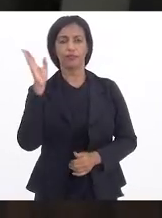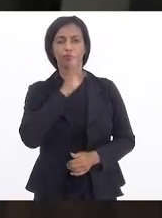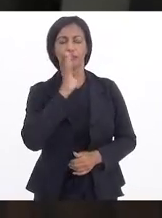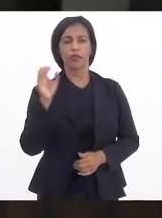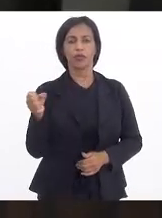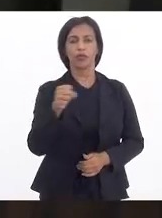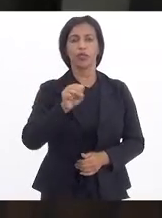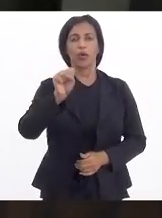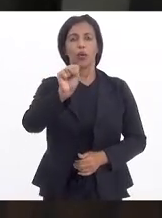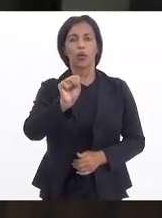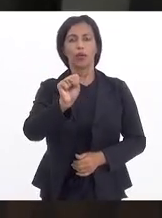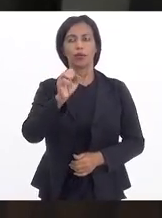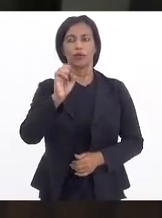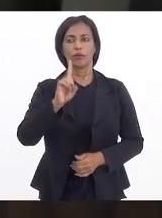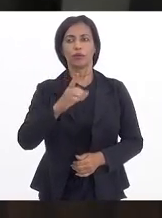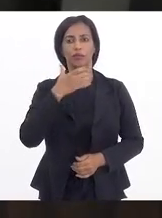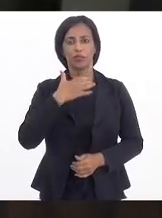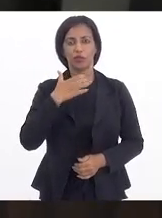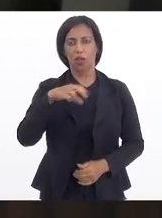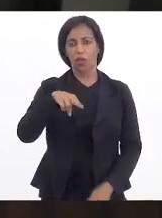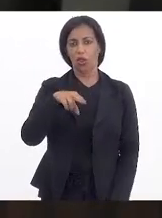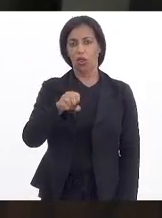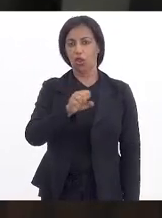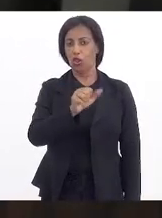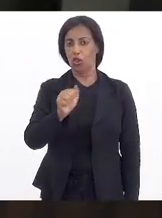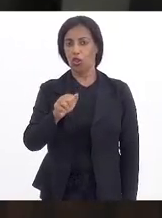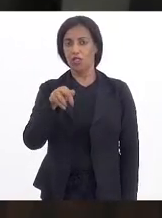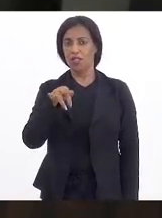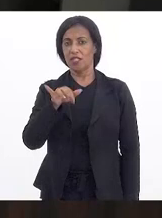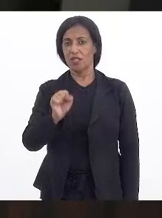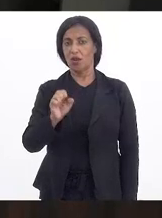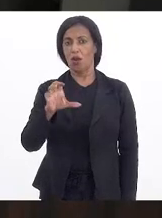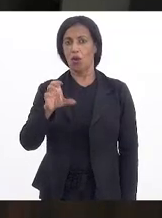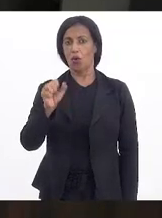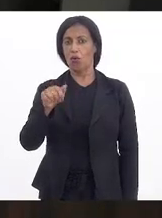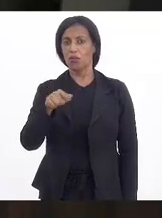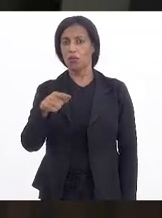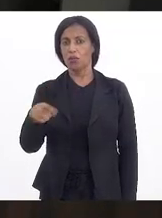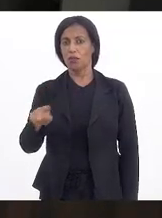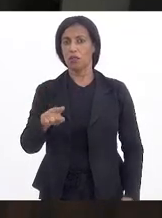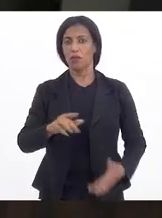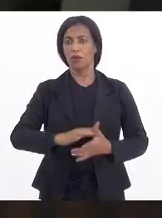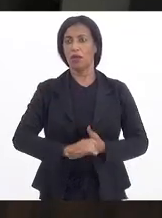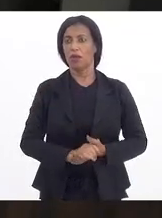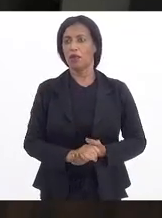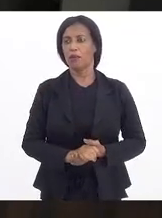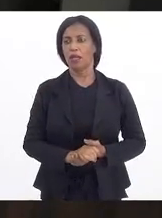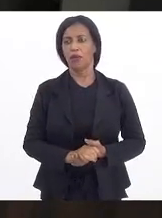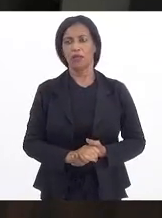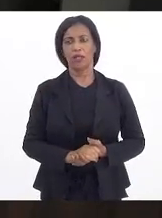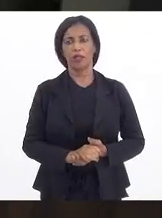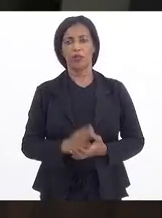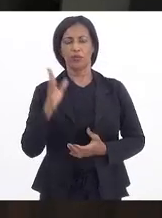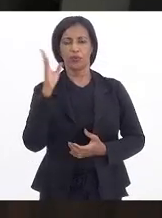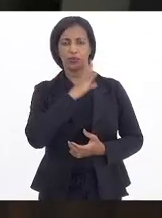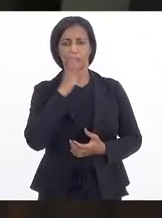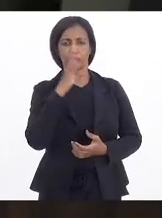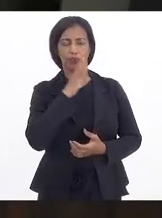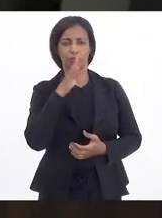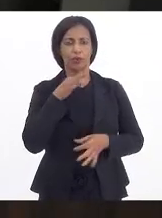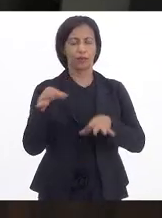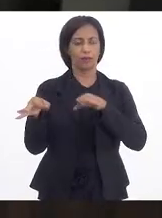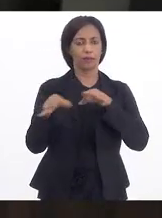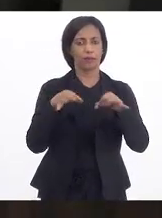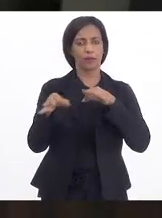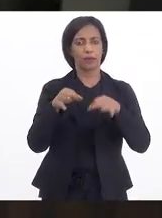ordinária do dia oito de dezembro dia de Nossa Senhora da Conceição de Padre Leonardo em regime de urgência discussão